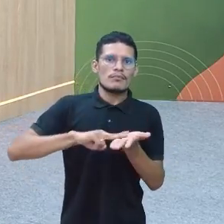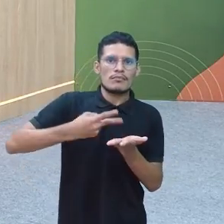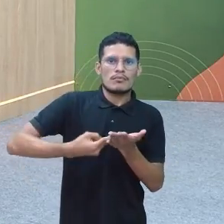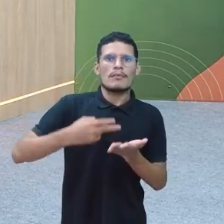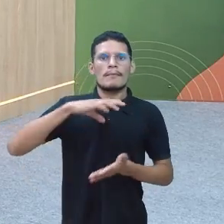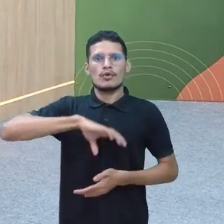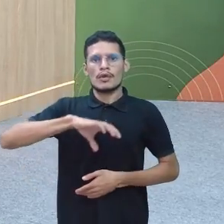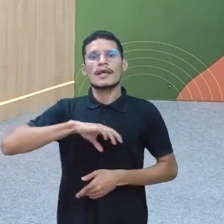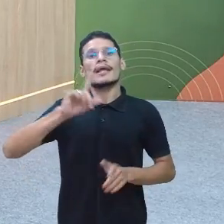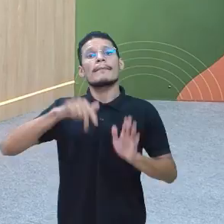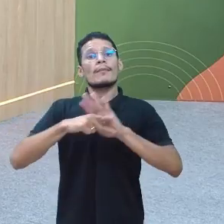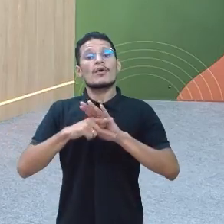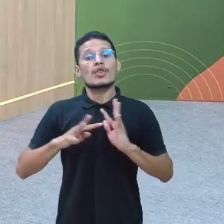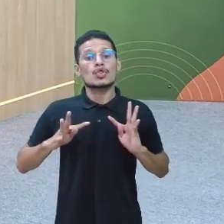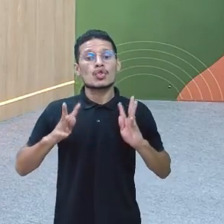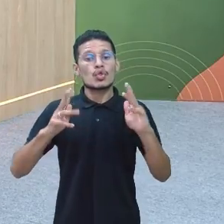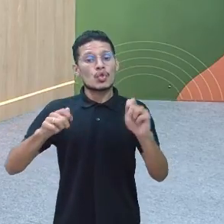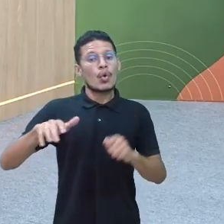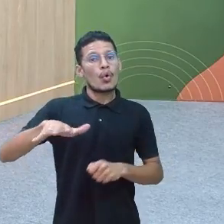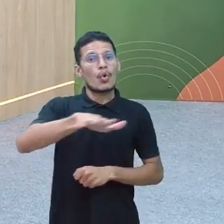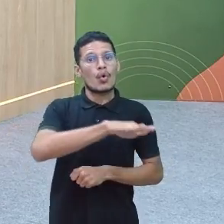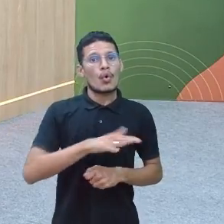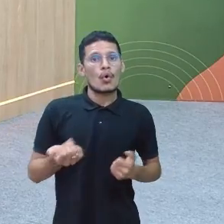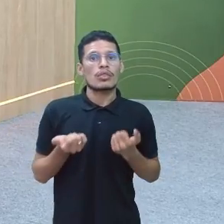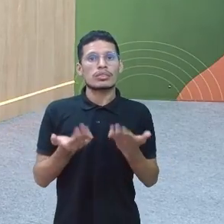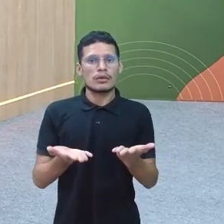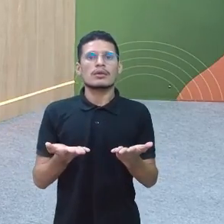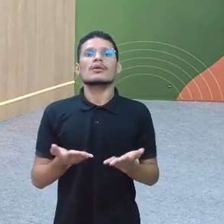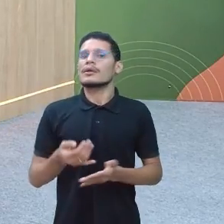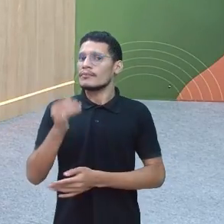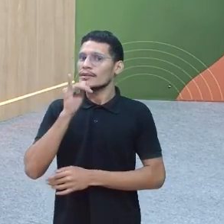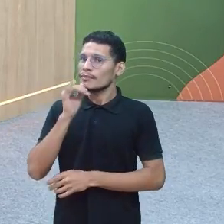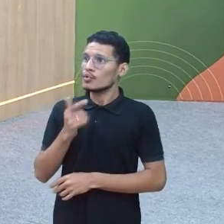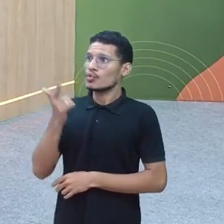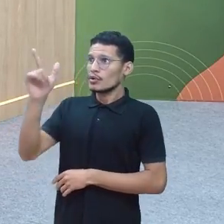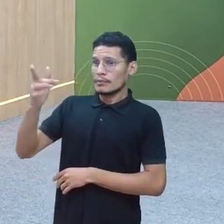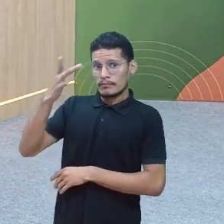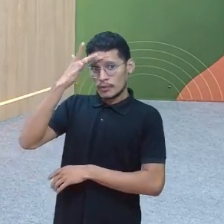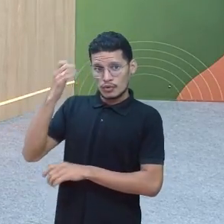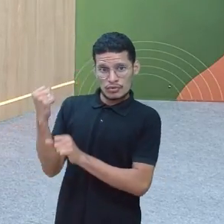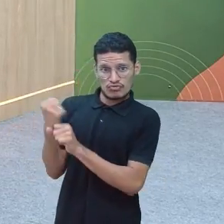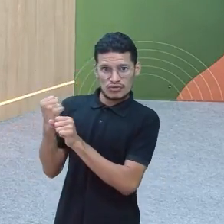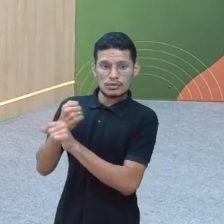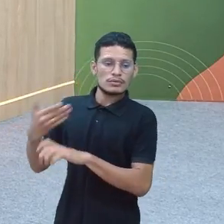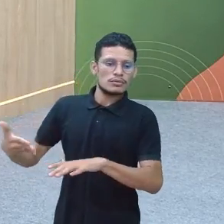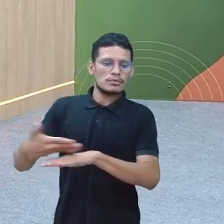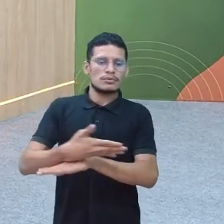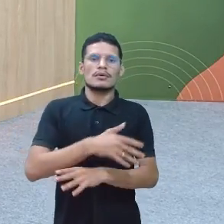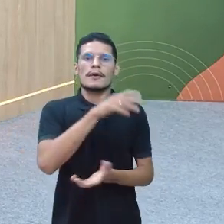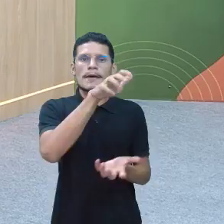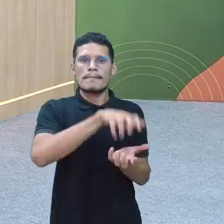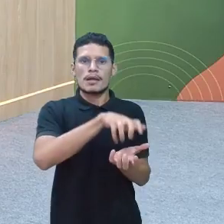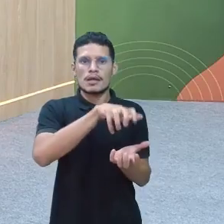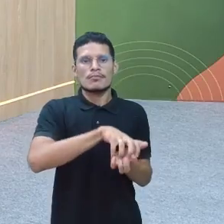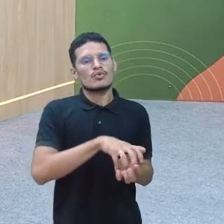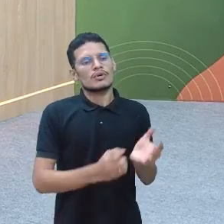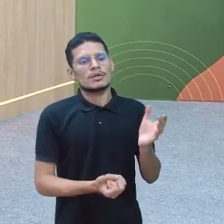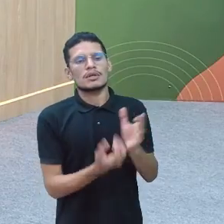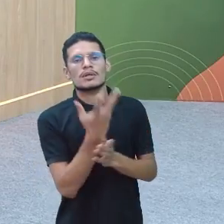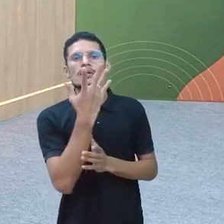para todos. Ou seja, engenheiros britânicos eles vieram para Pernambuco na construção,